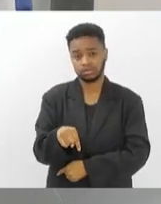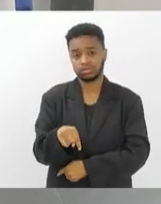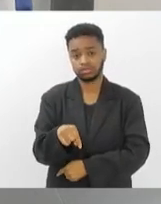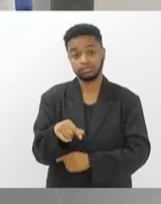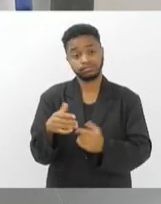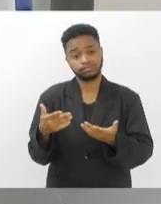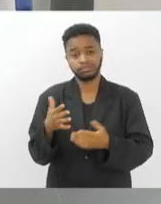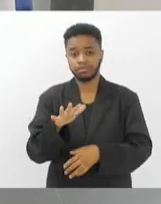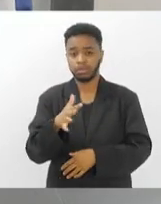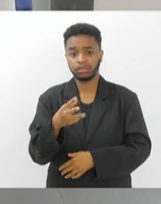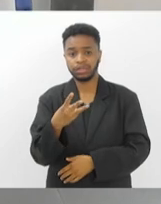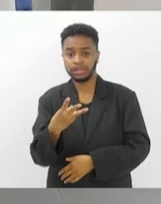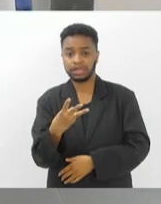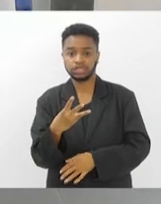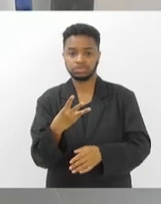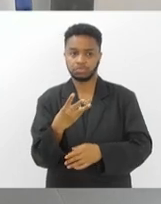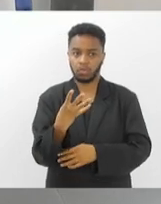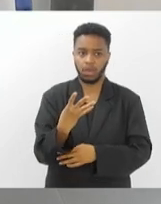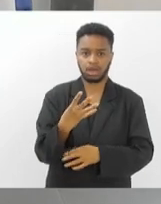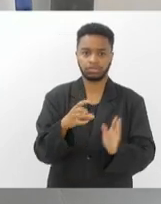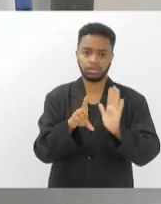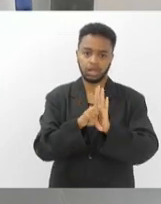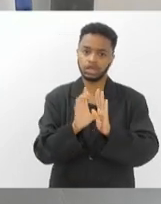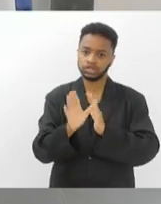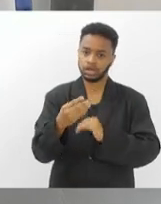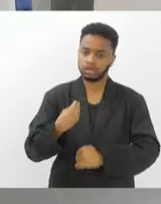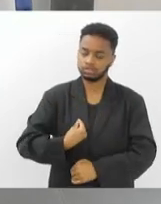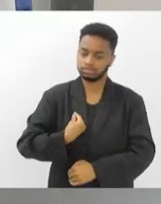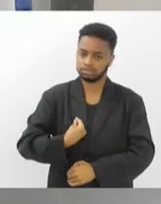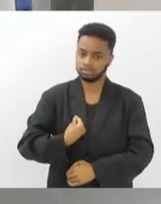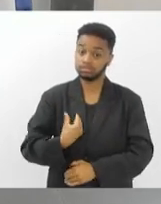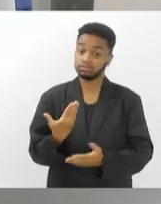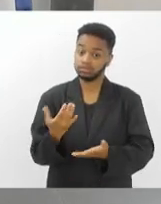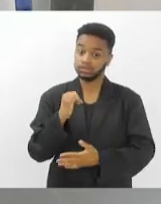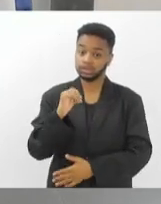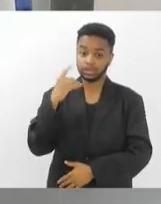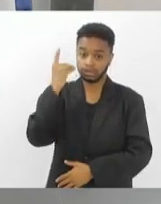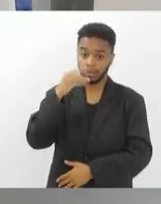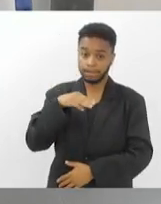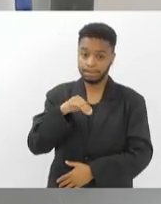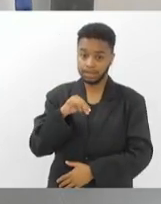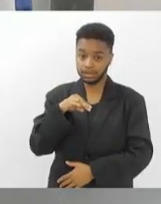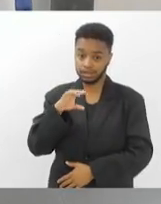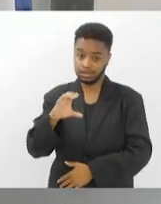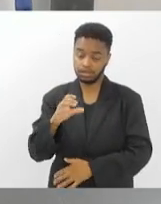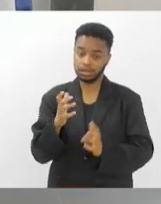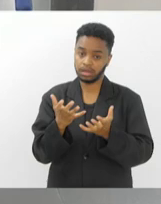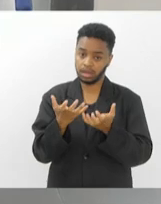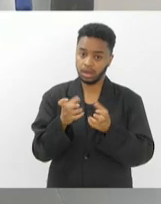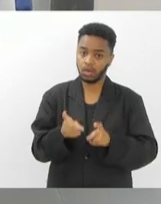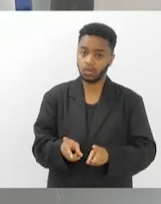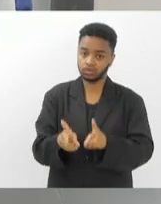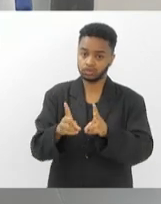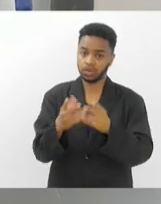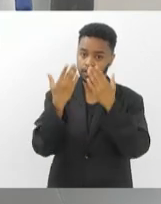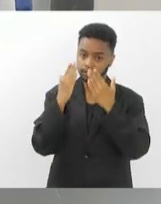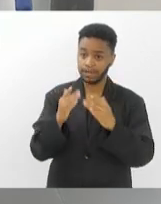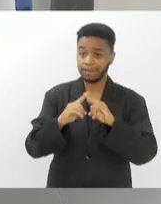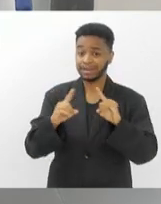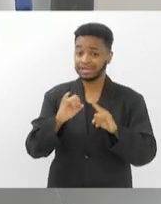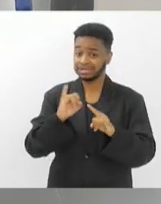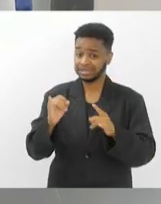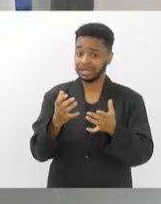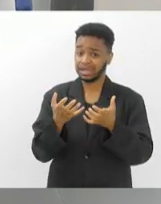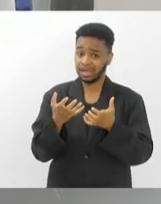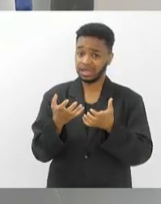pelo menos umas três ou quatro leis aí. Bem, se o deputado Mink quiser manter a vista, mas se quiser poupar tempo, a